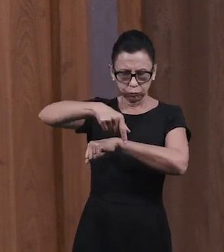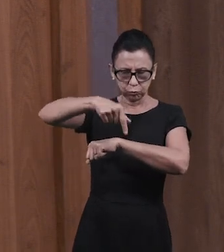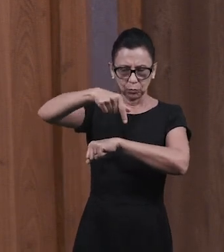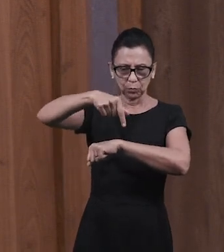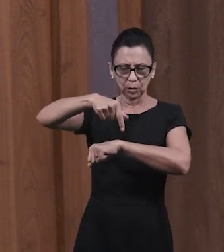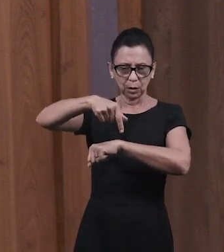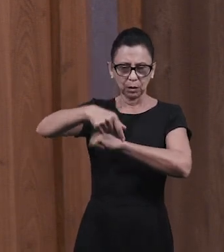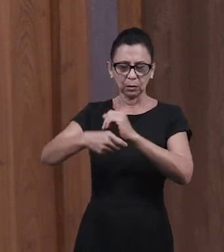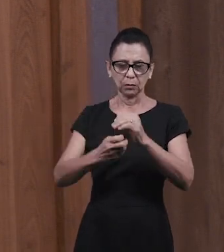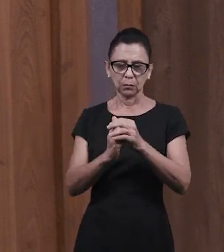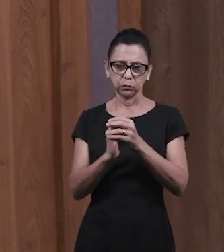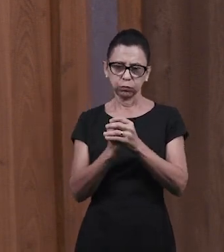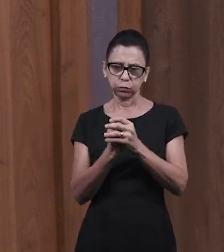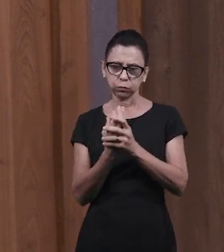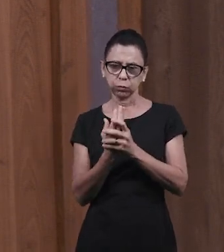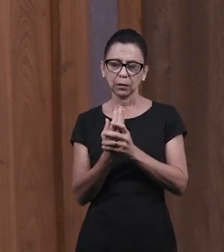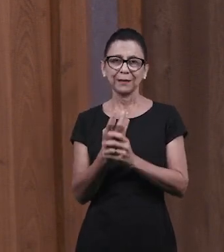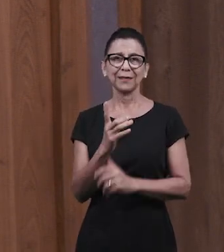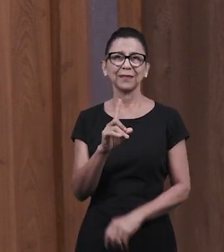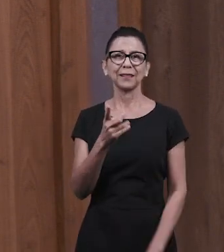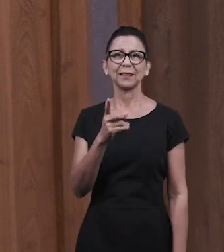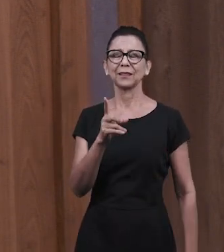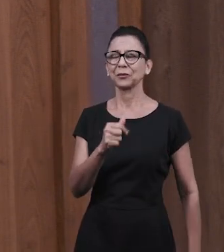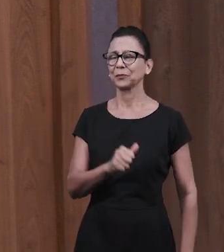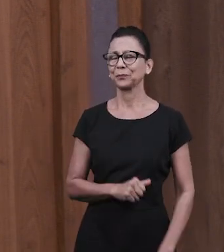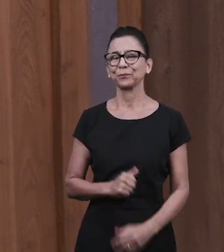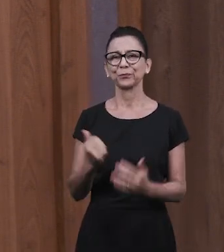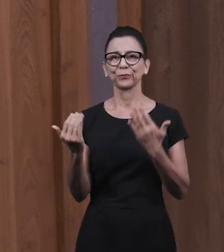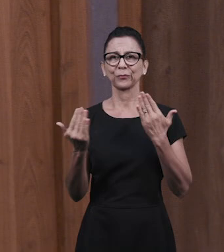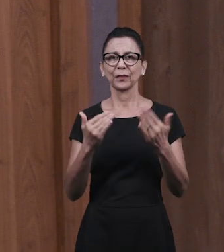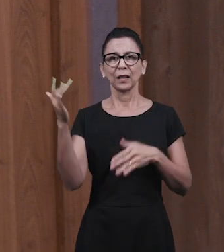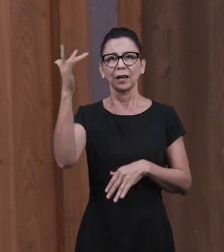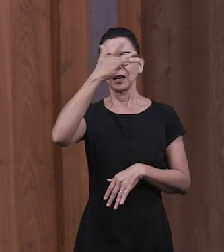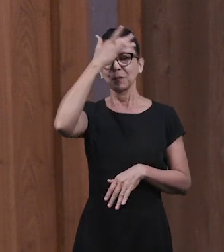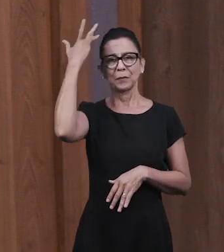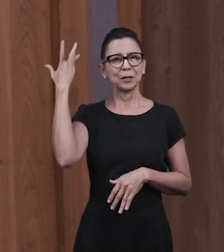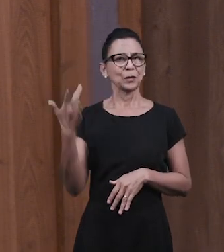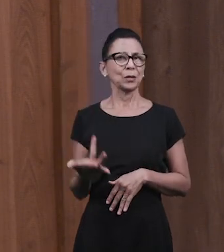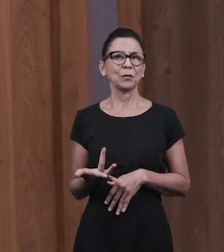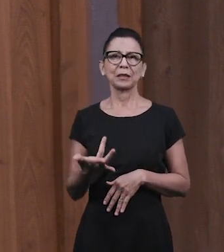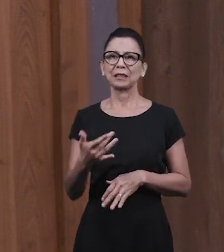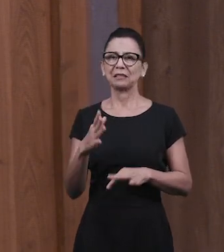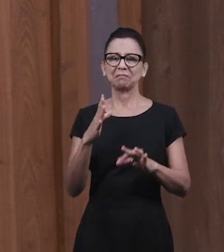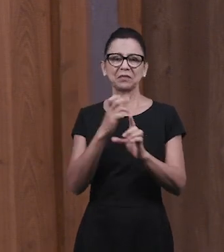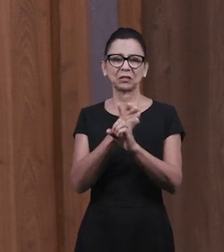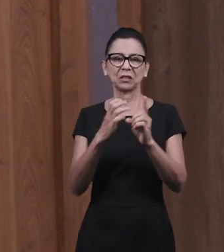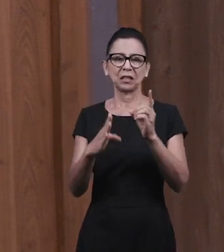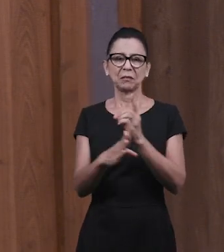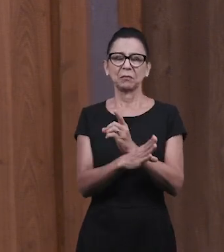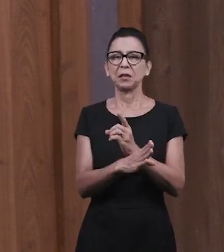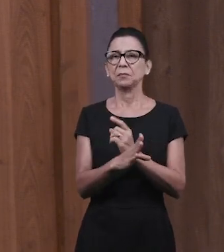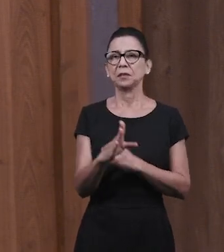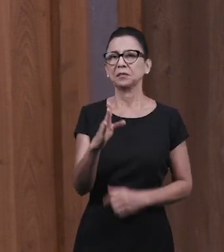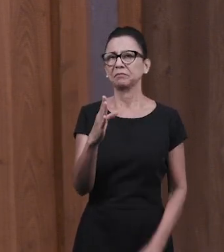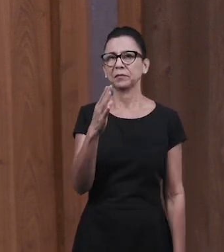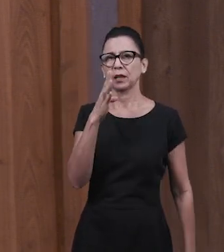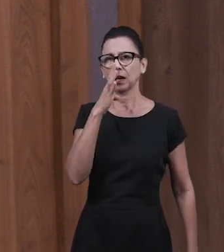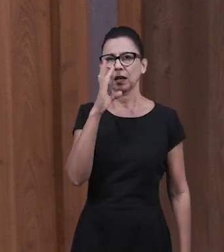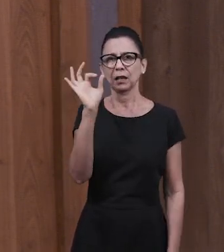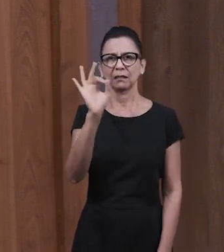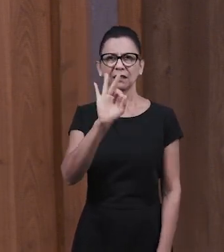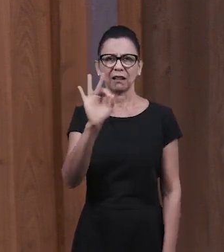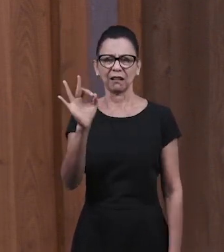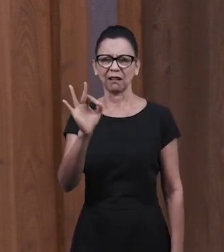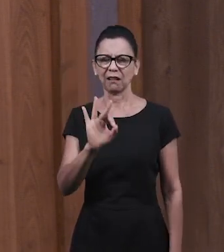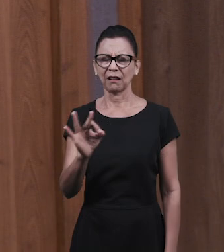não participa dos estudos da escola bíblica dominical, não está doutrinado. Então, ele fica fraco na fé